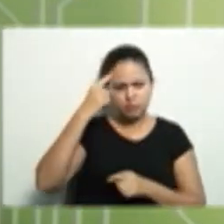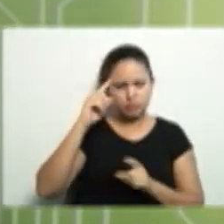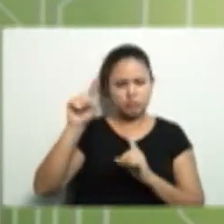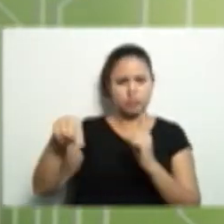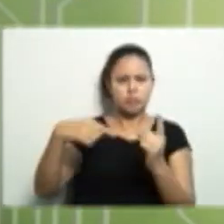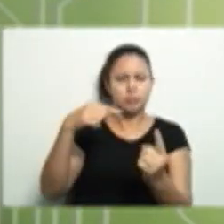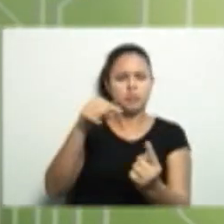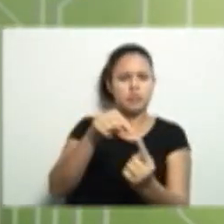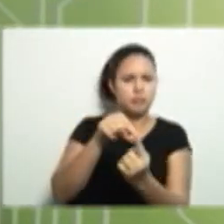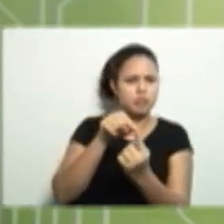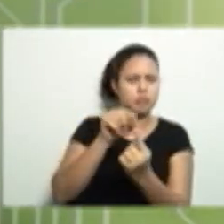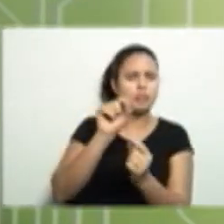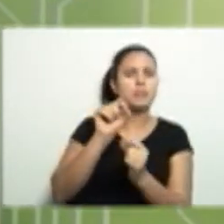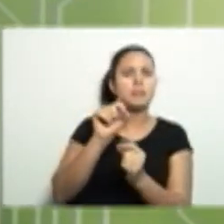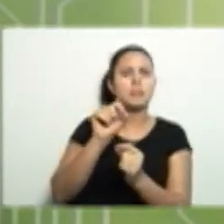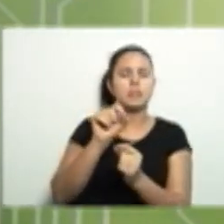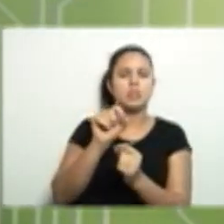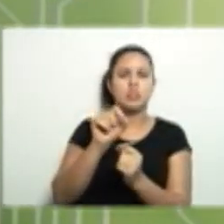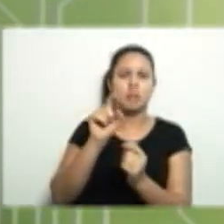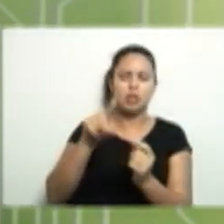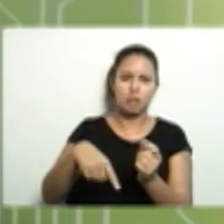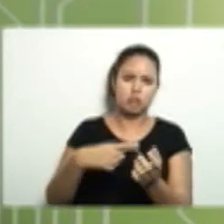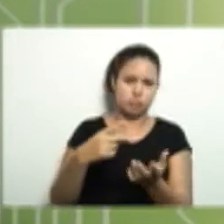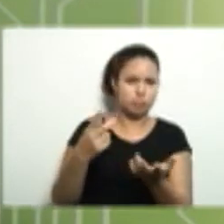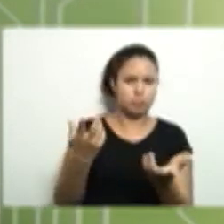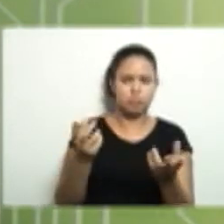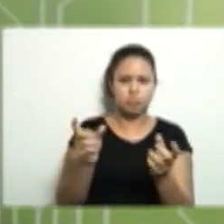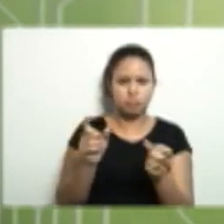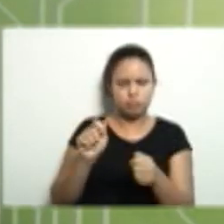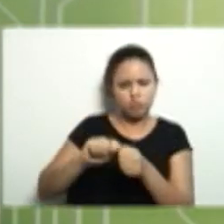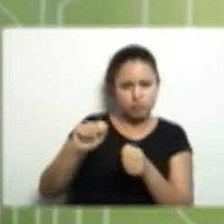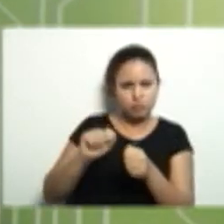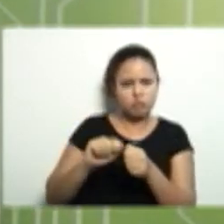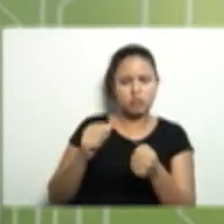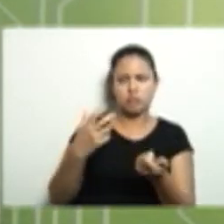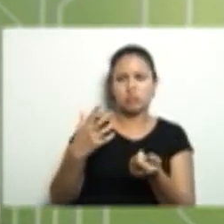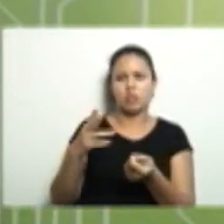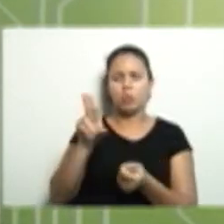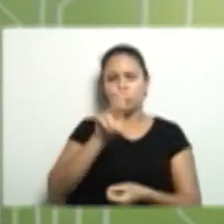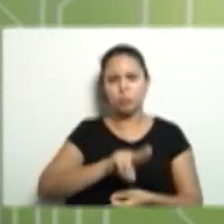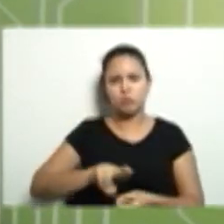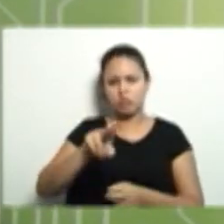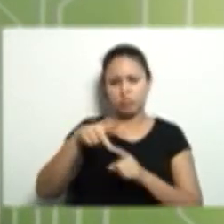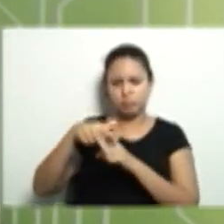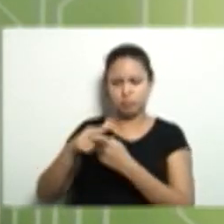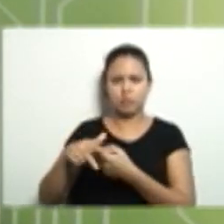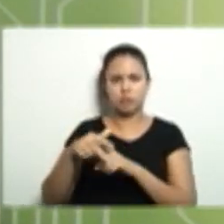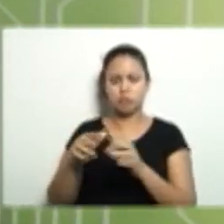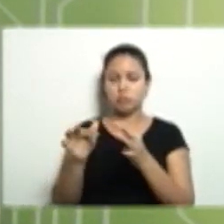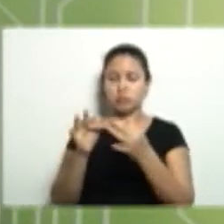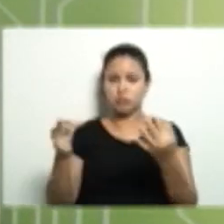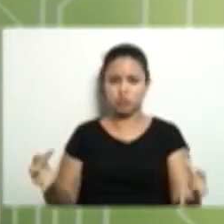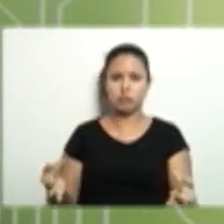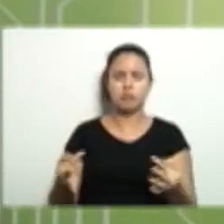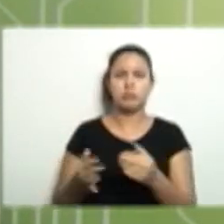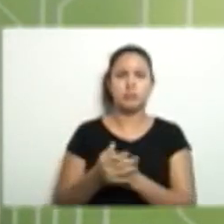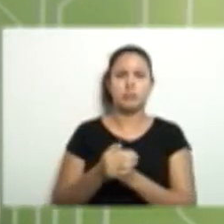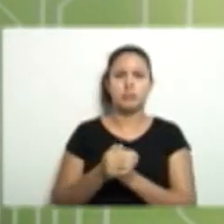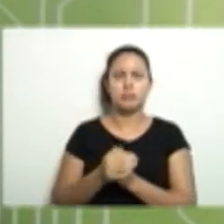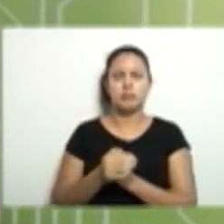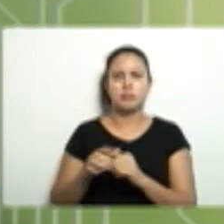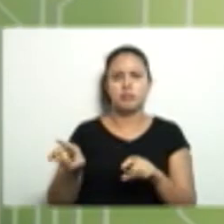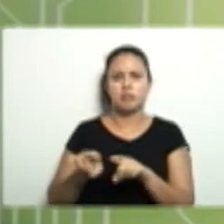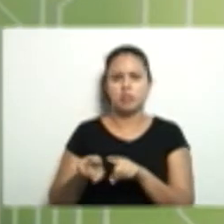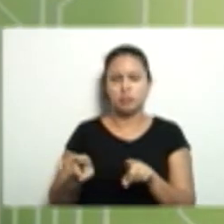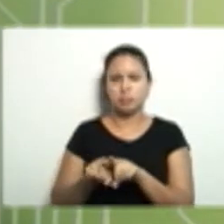familiar, normalmente eles não são tão otimizadores, nem sempre eles utilizam tantas máquinas e equipamentos. Quando a gente fala em agricultura familiar, a gente está pensando